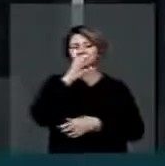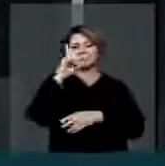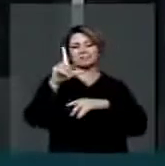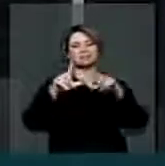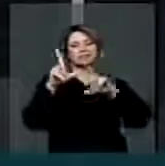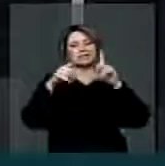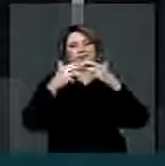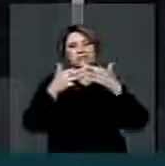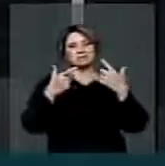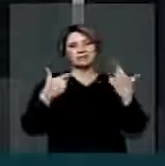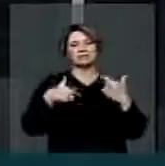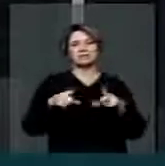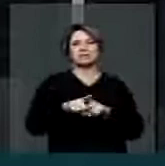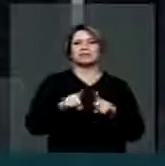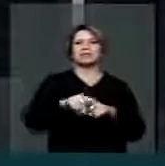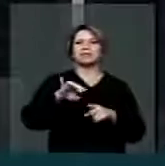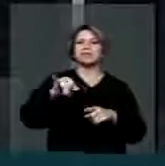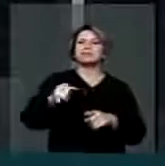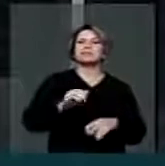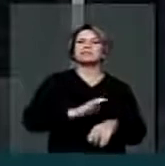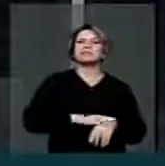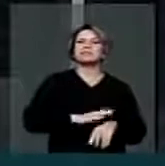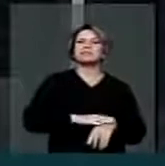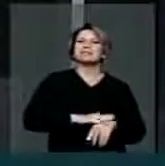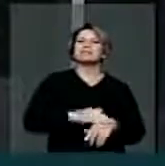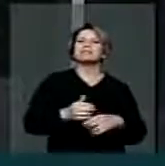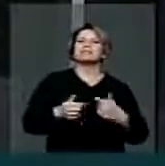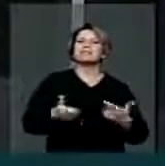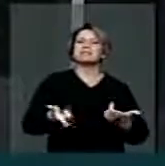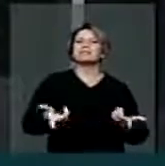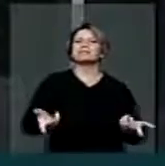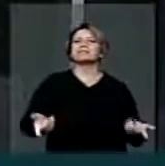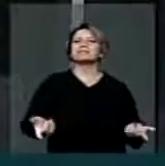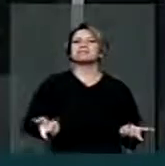quero também, senhor presidente, aproveitar essa oportunidade